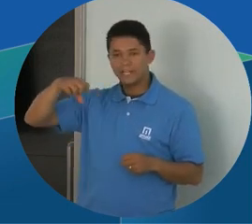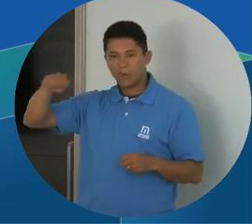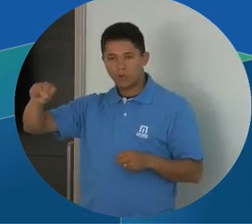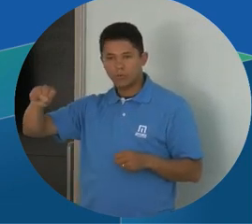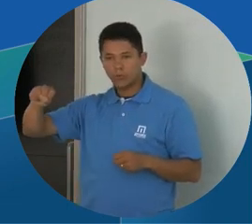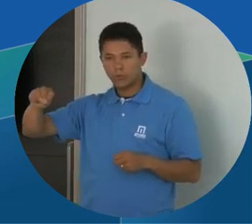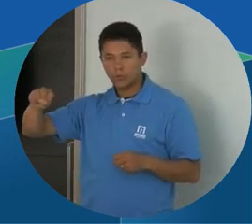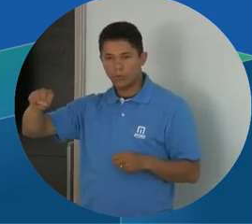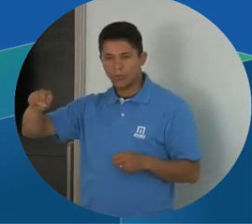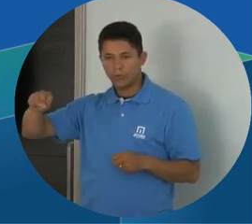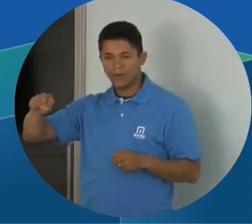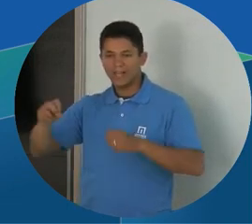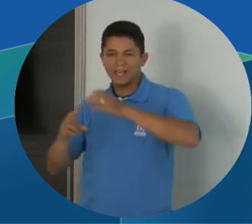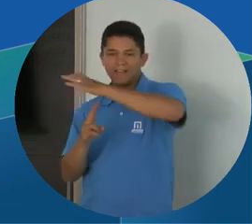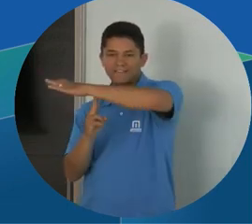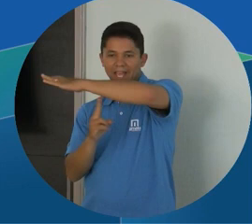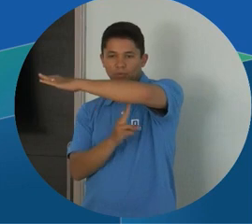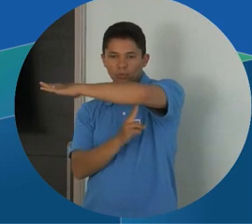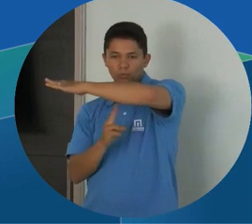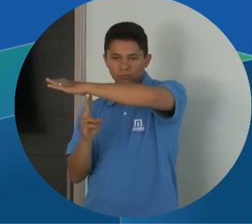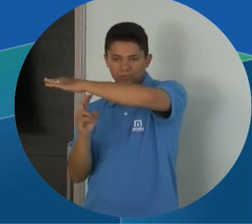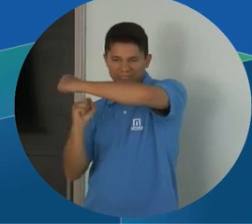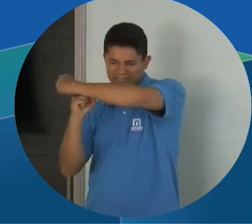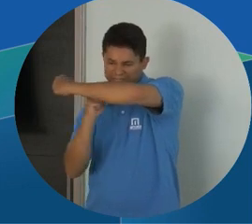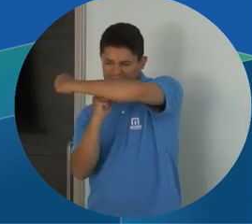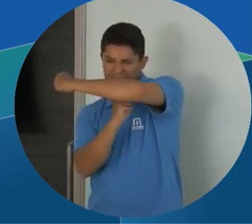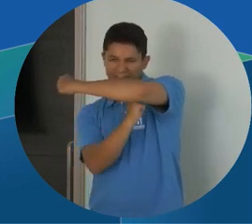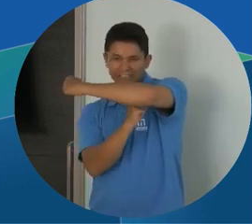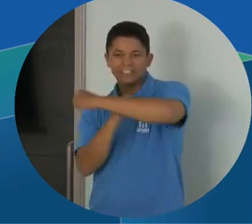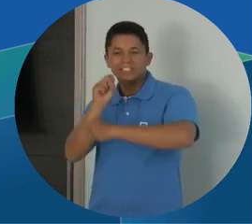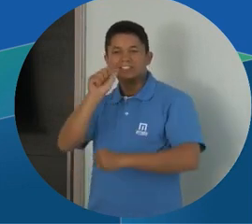na América Latina, foi aqui em BH, mineira.